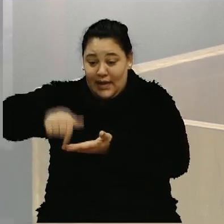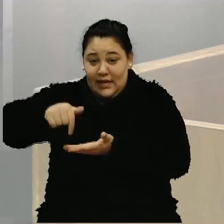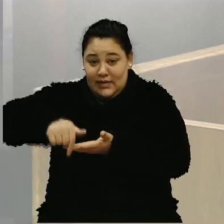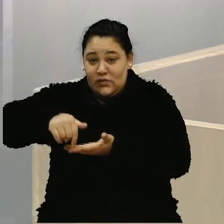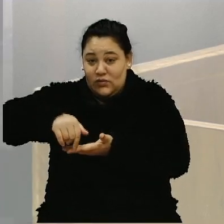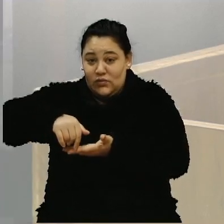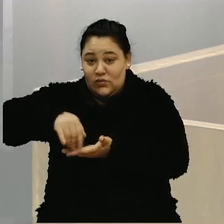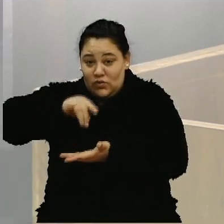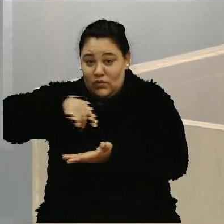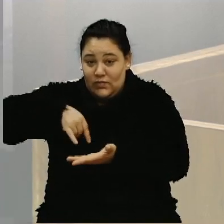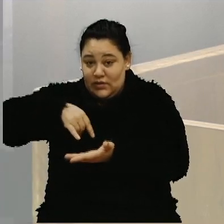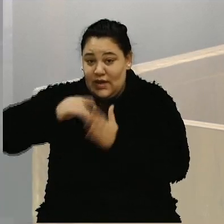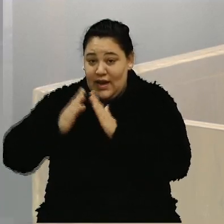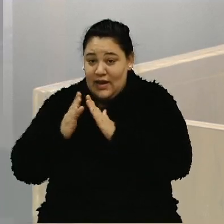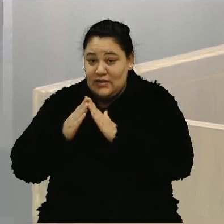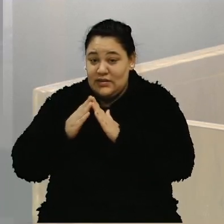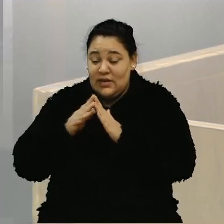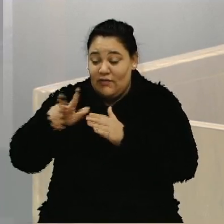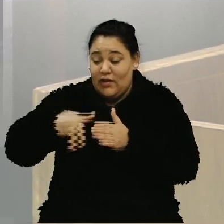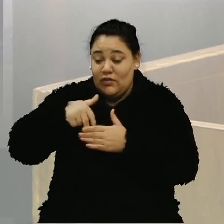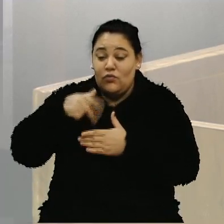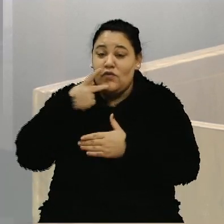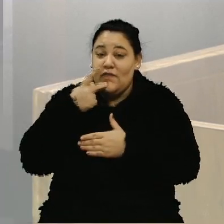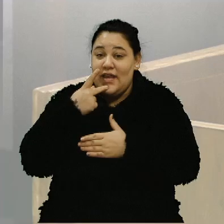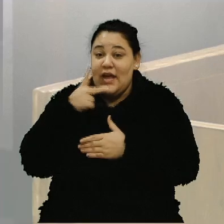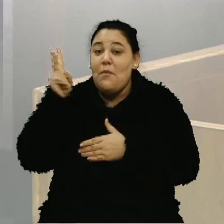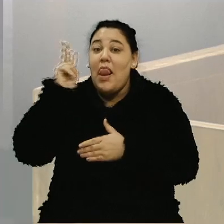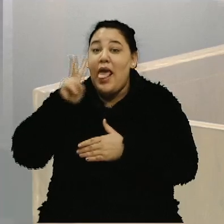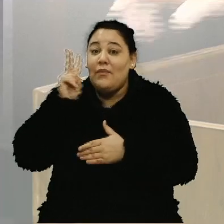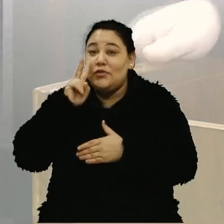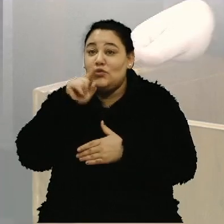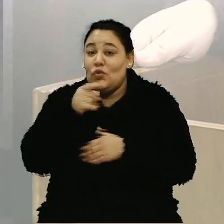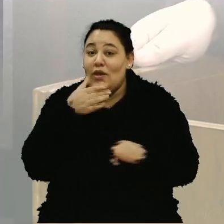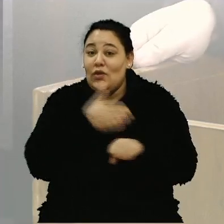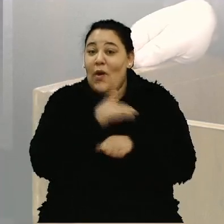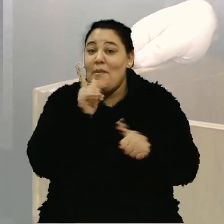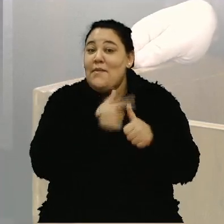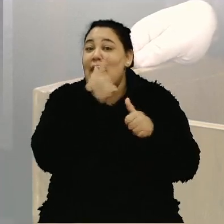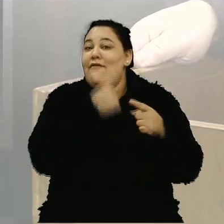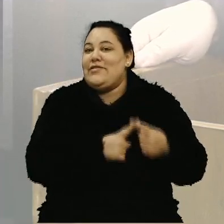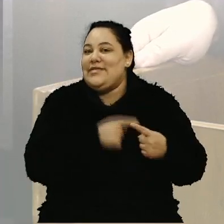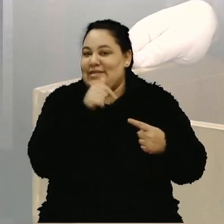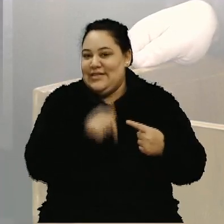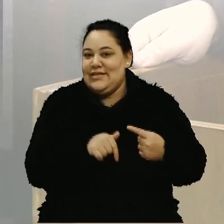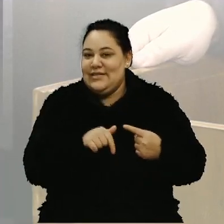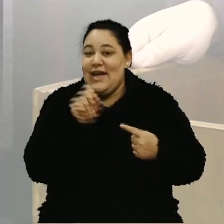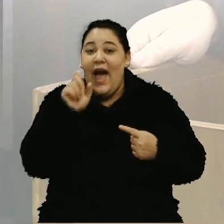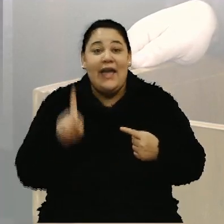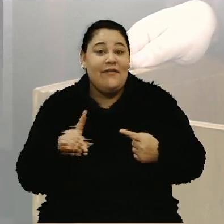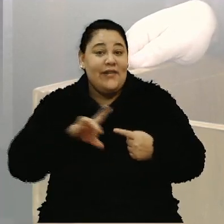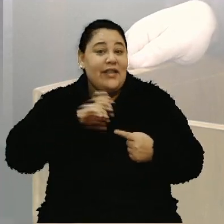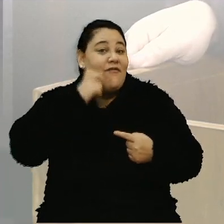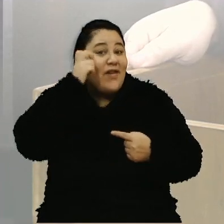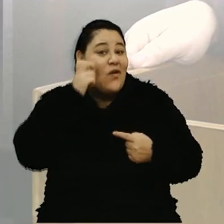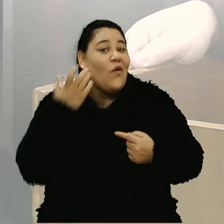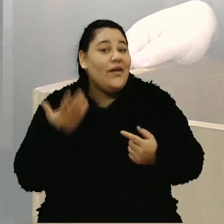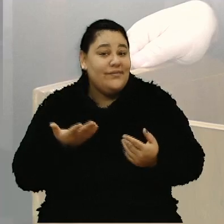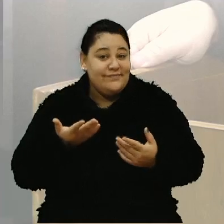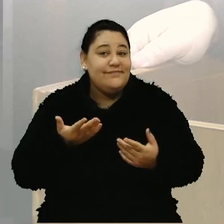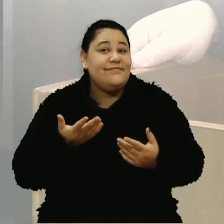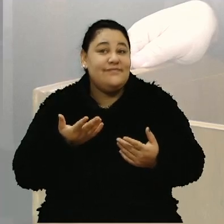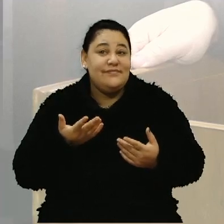vereador Rafael, eu me lembro quando o senhor se elegeu pela primeira vez. E aí, quem vai passar vergonha e daí tá